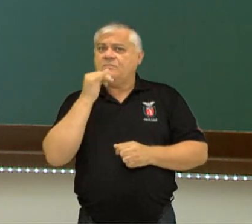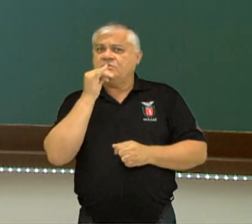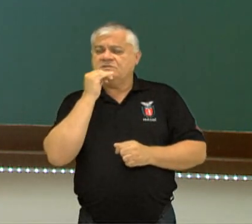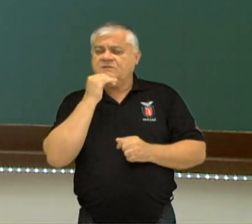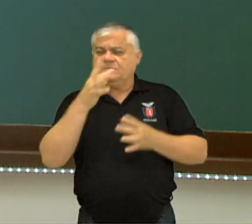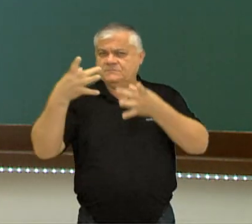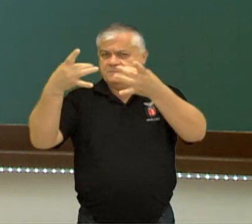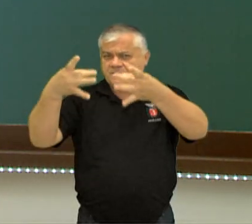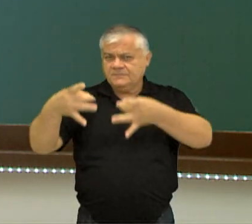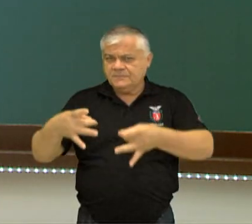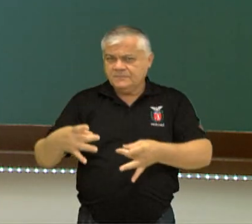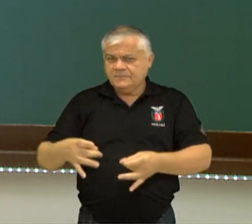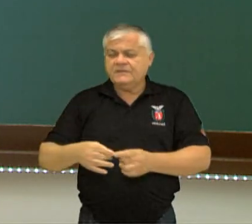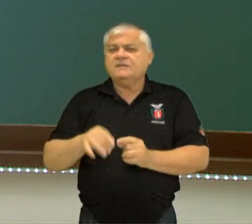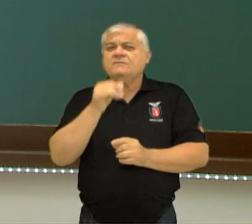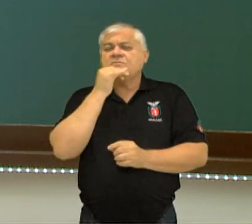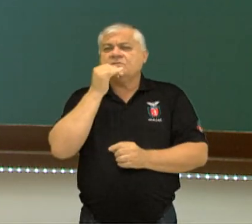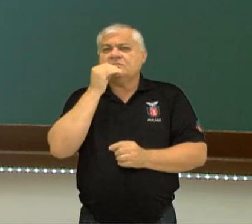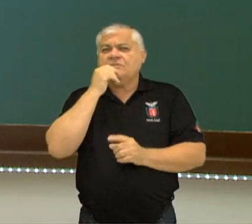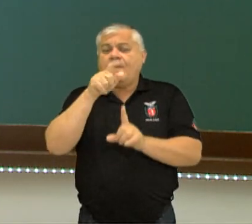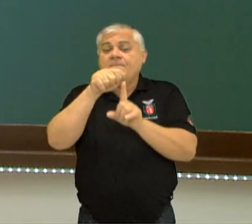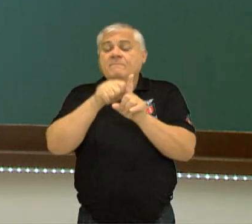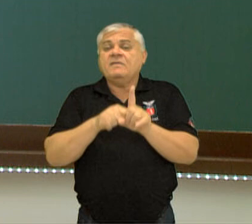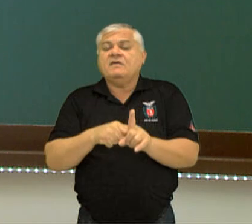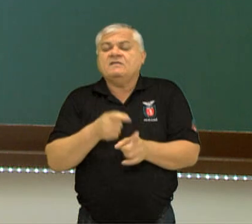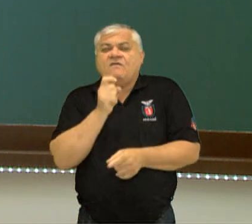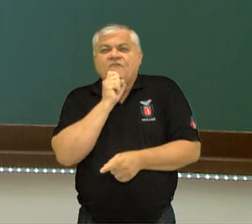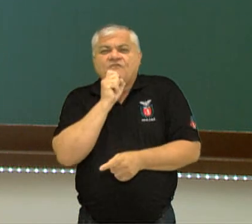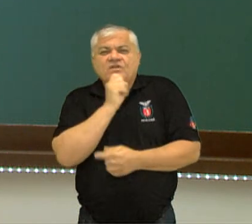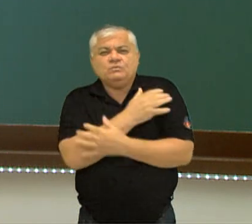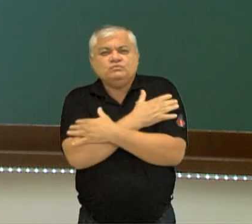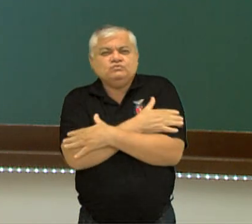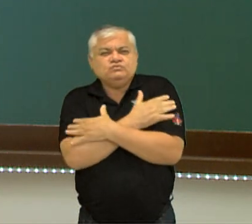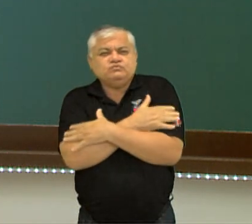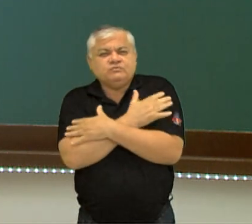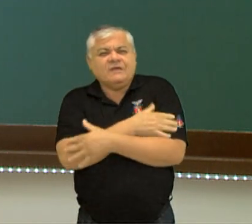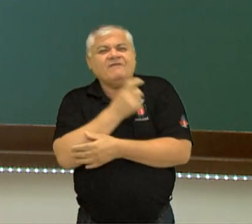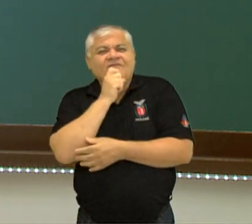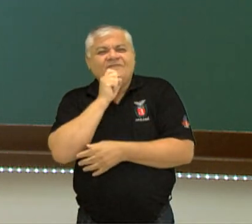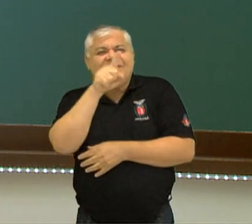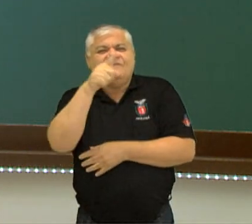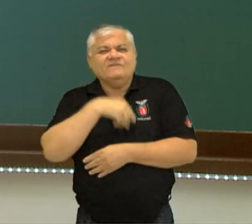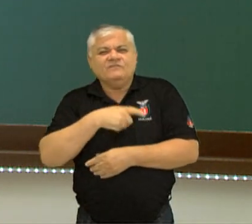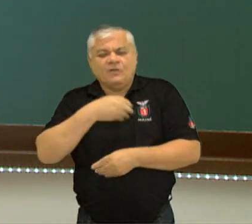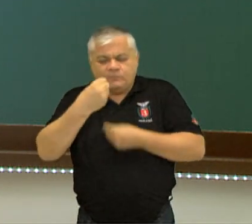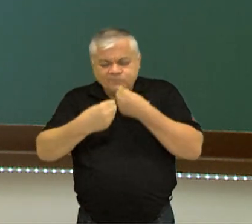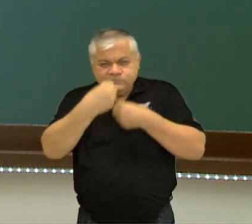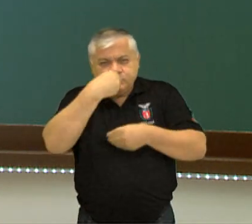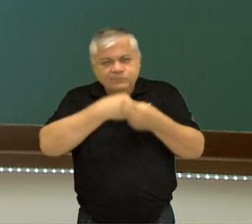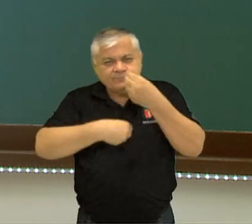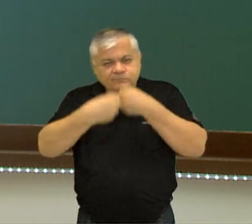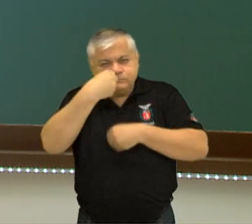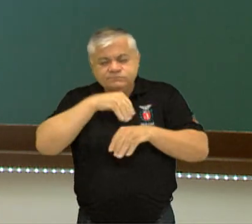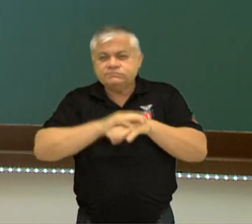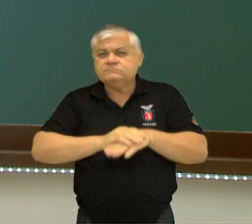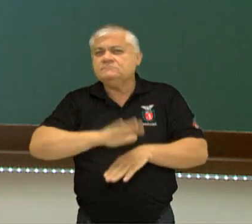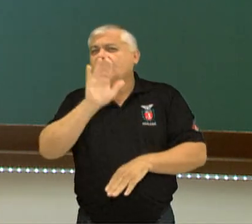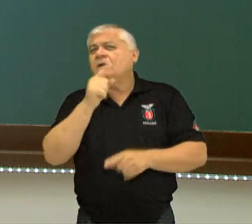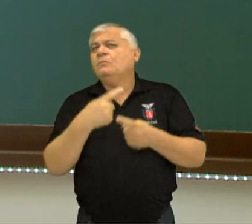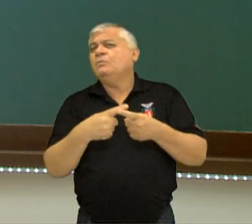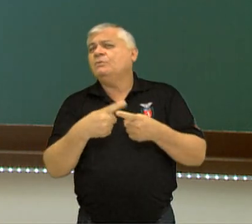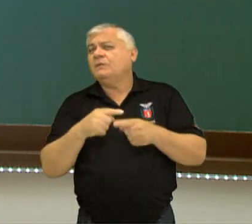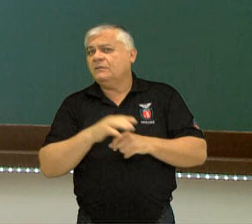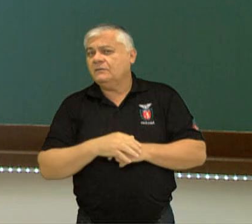definição, no inverno, agora você entende o porquê que no inverno você se alimenta mais. Ora, no inverno,